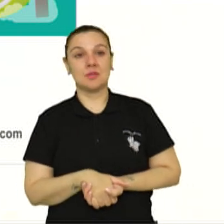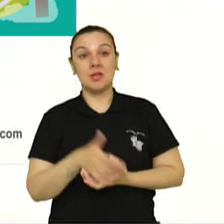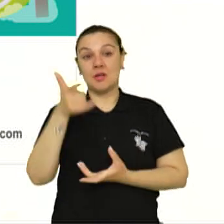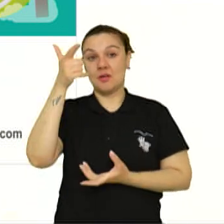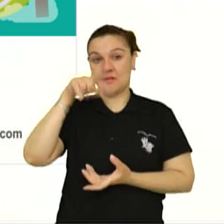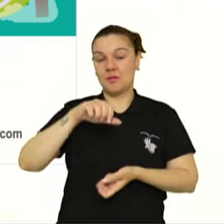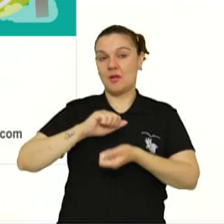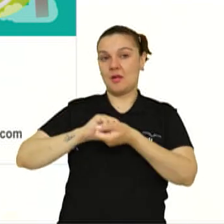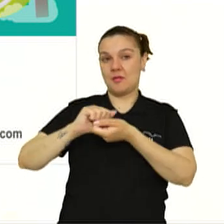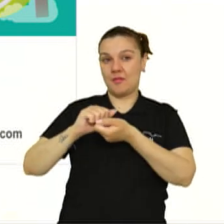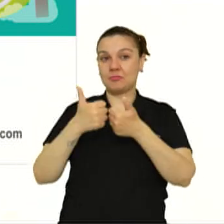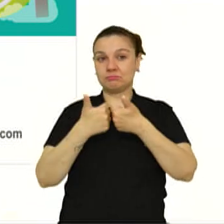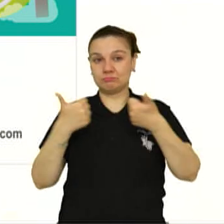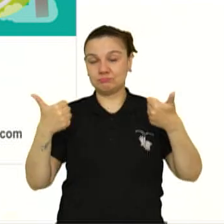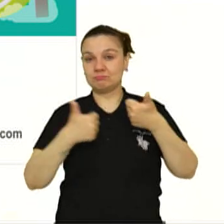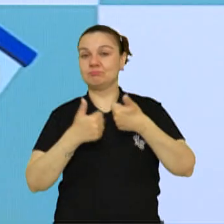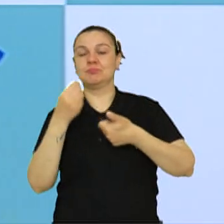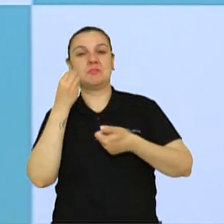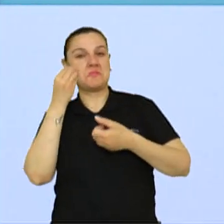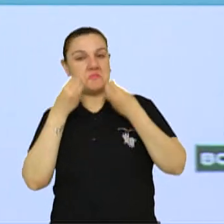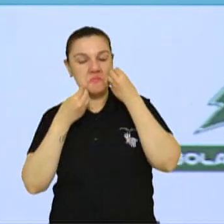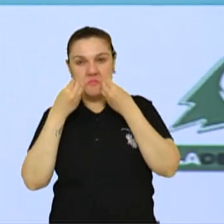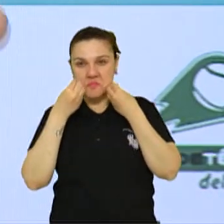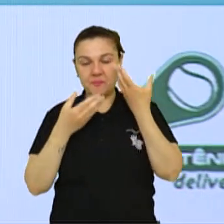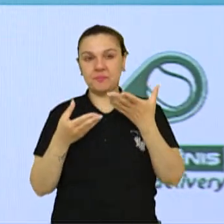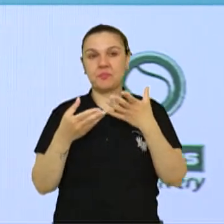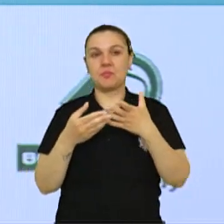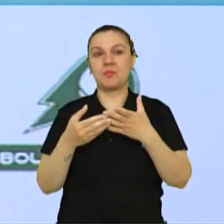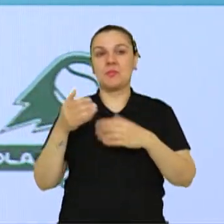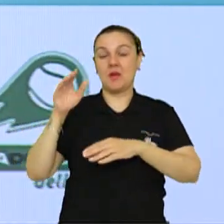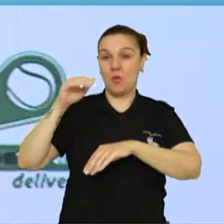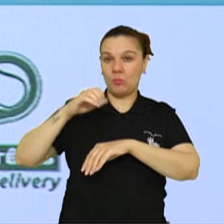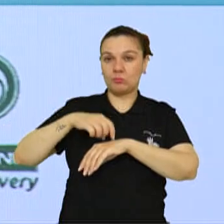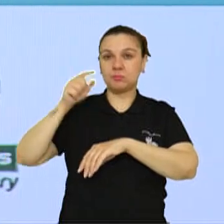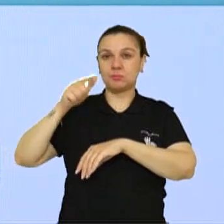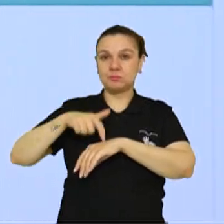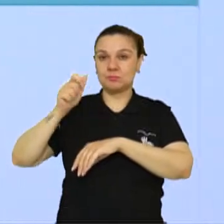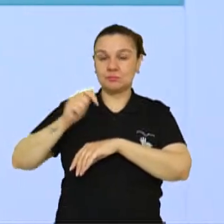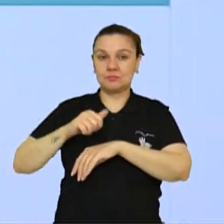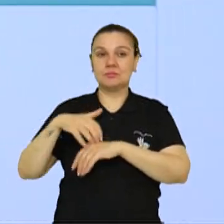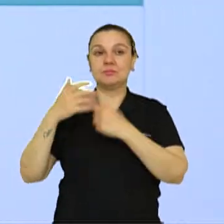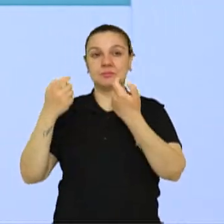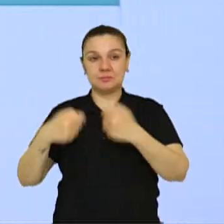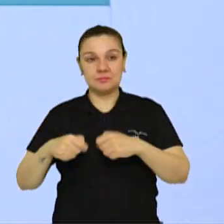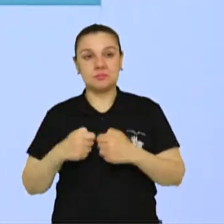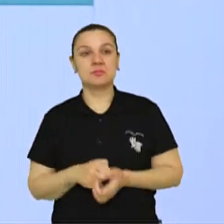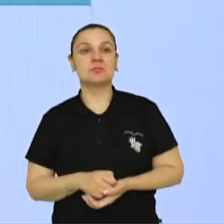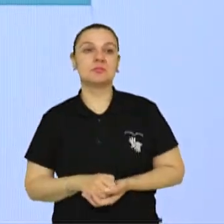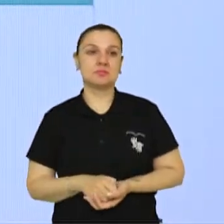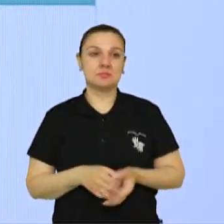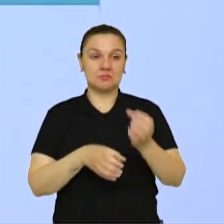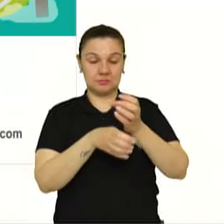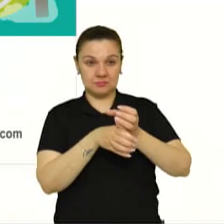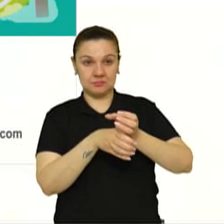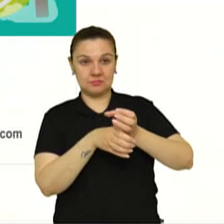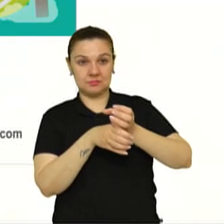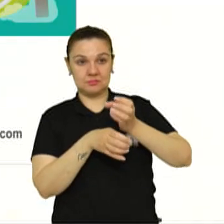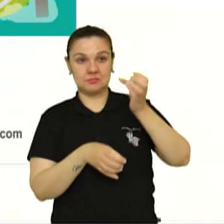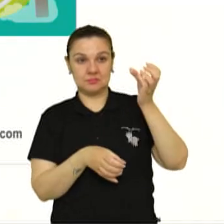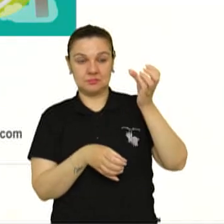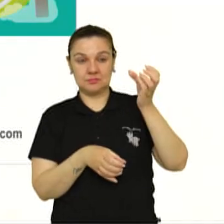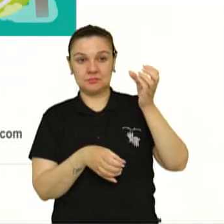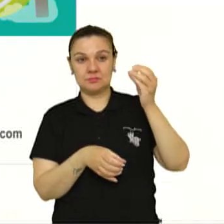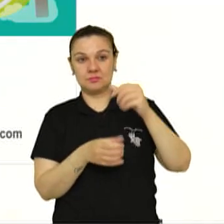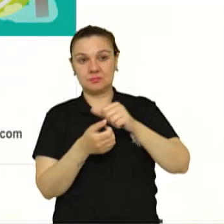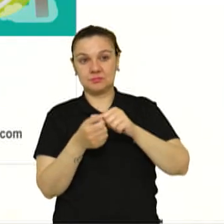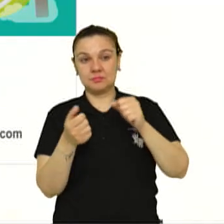passa por, né, para ver se está tudo ok, se é o tanto que ela quica, é o tanto que precisava mesmo. Depois vem para